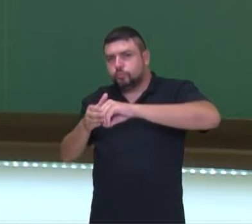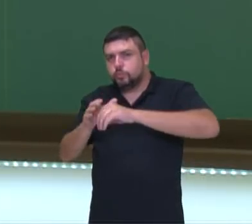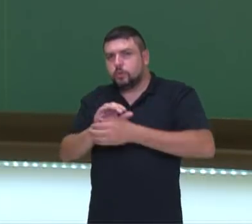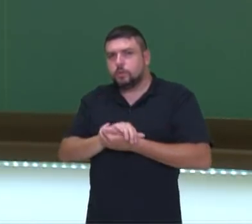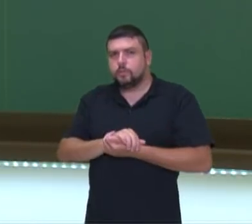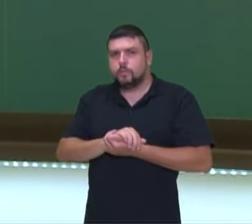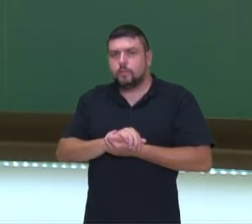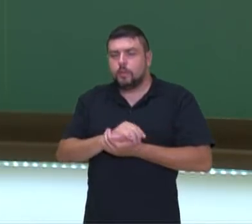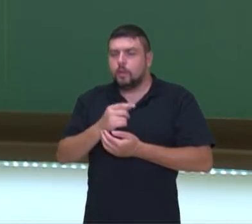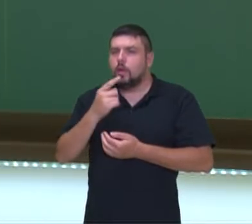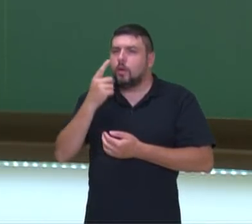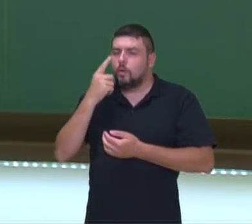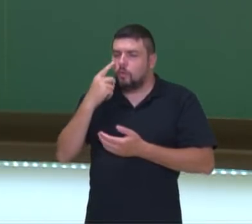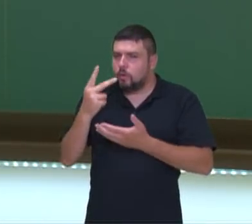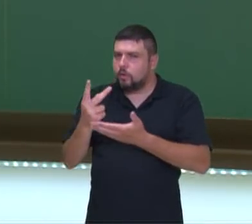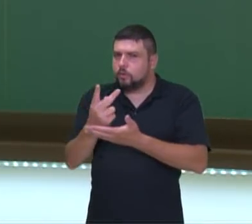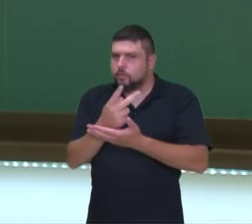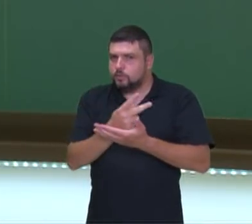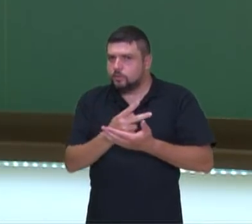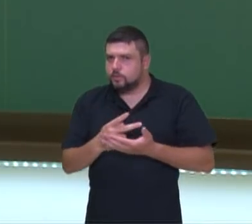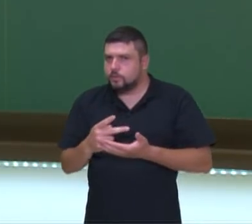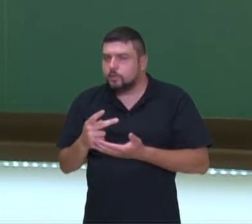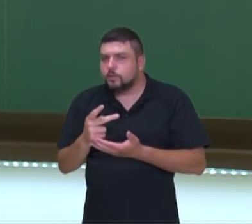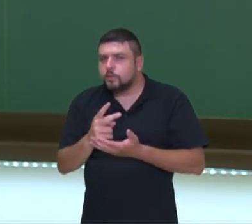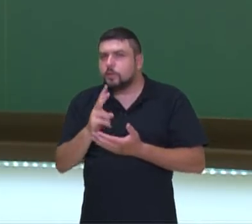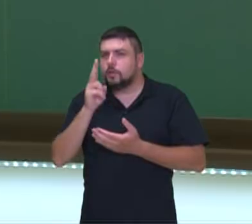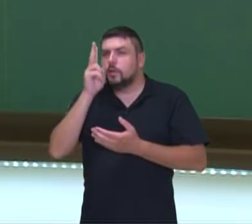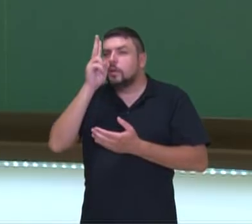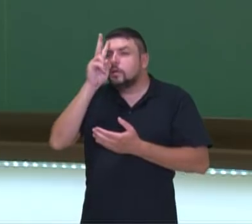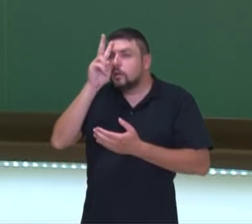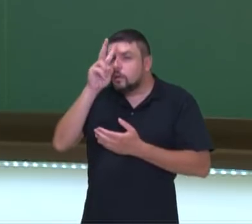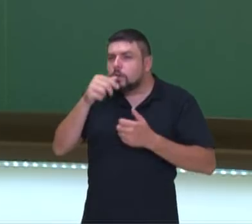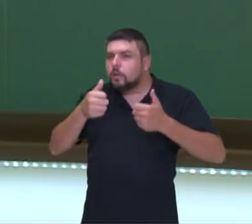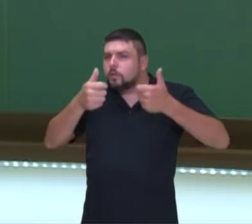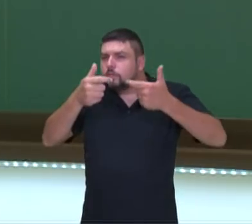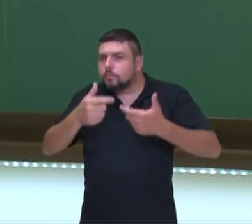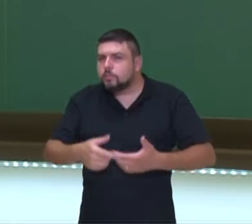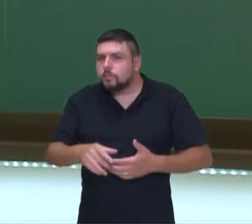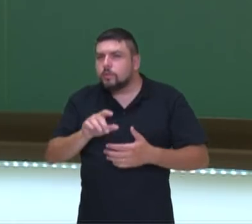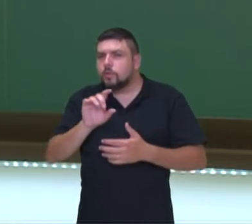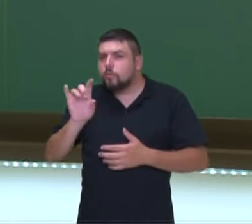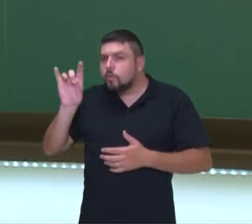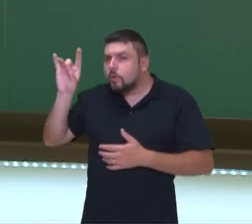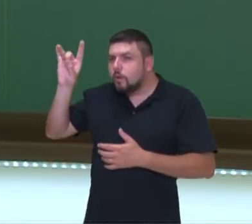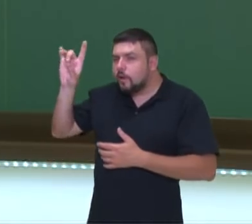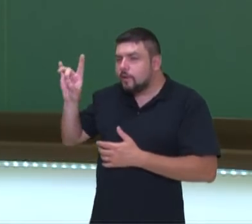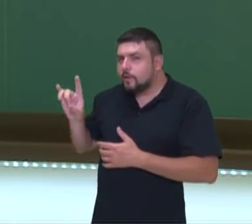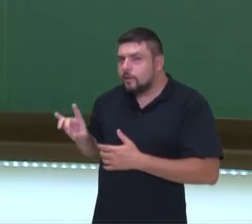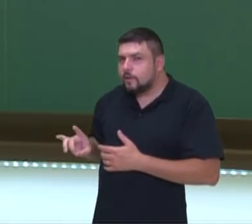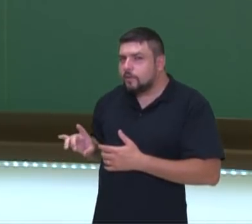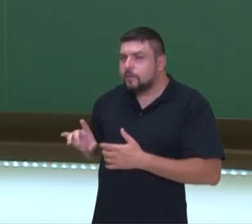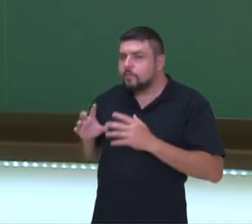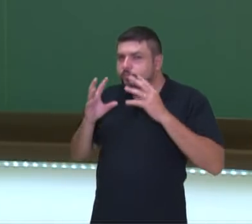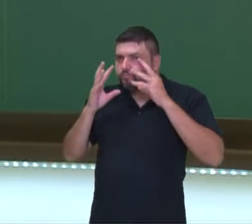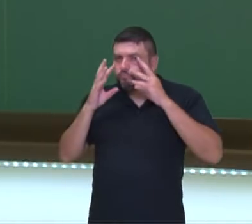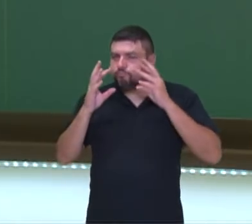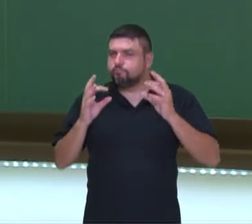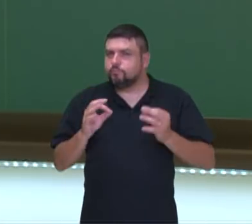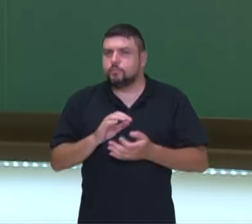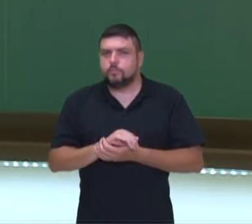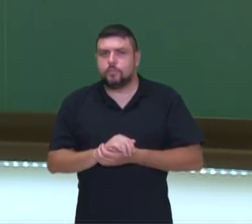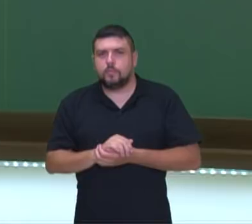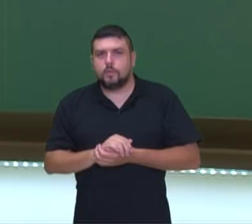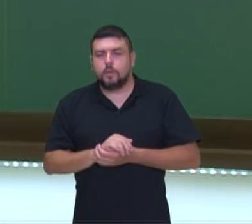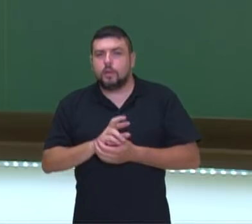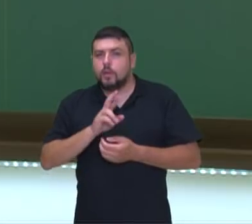olhe o desenho, relembre as camadas que foram explicadas e observe cada alternativa. A resposta